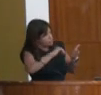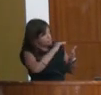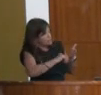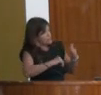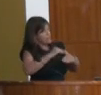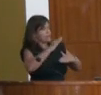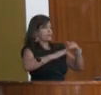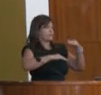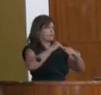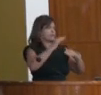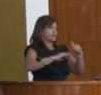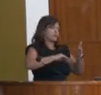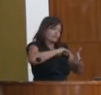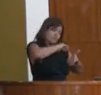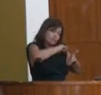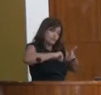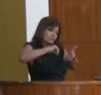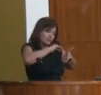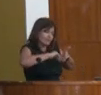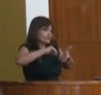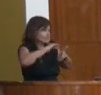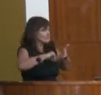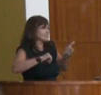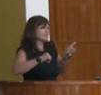Foge à liberdade